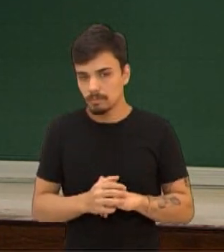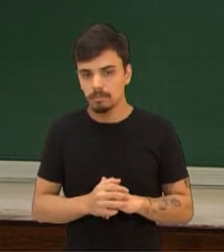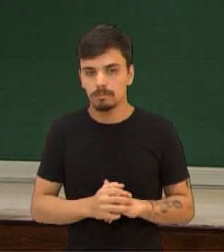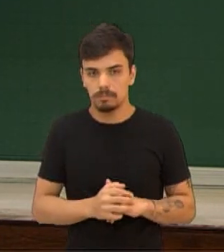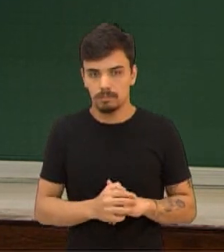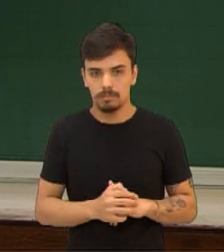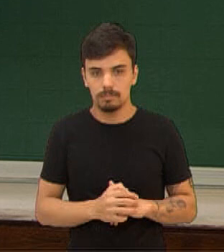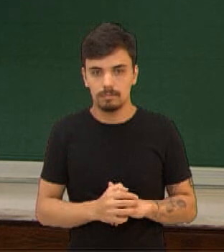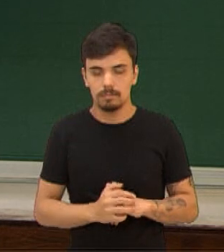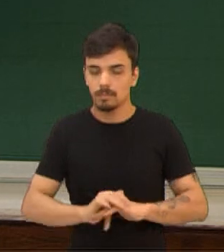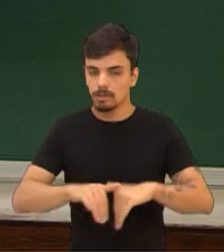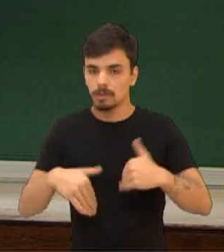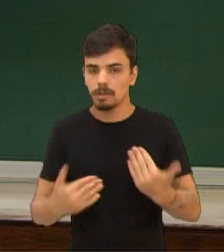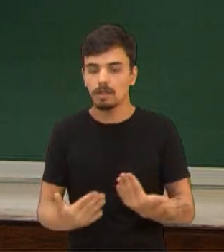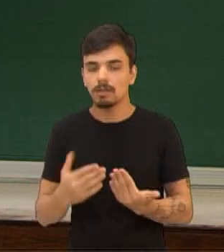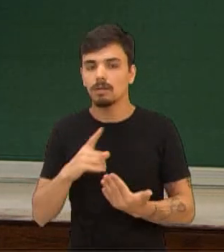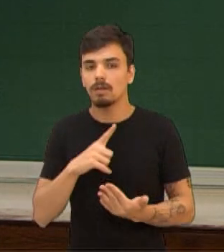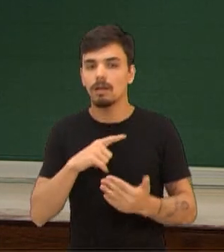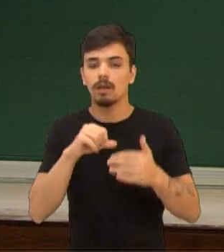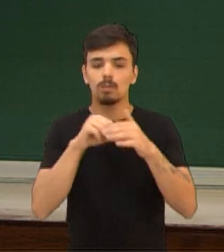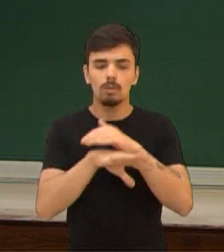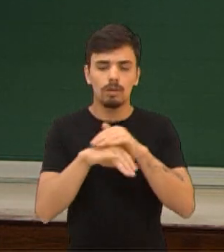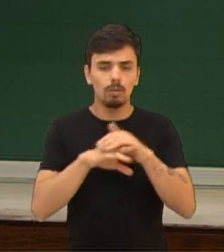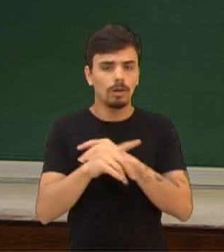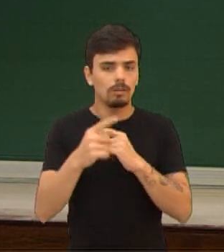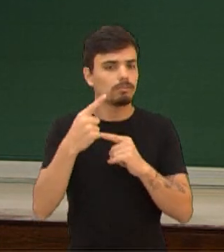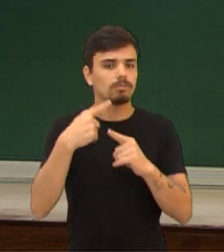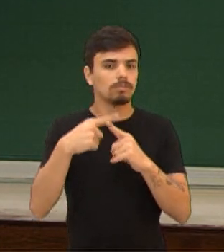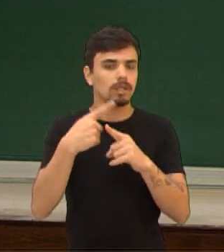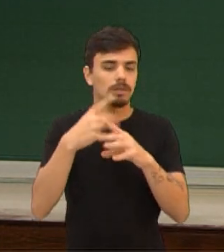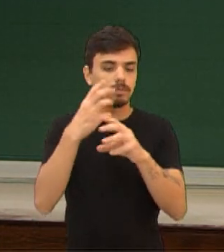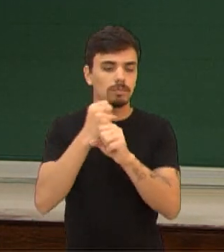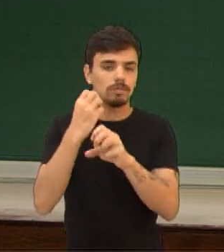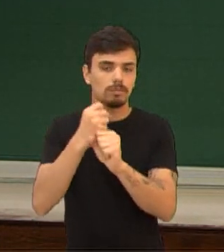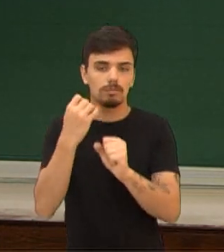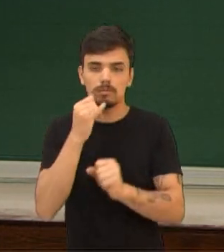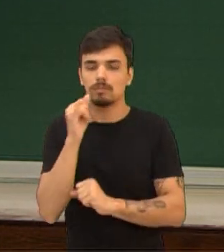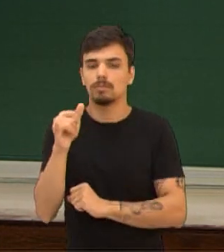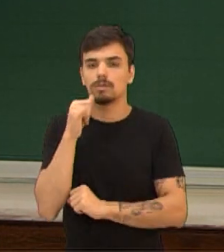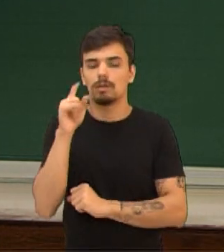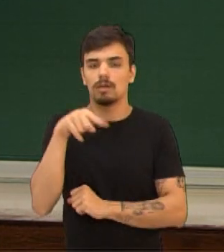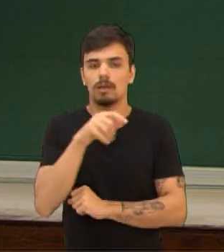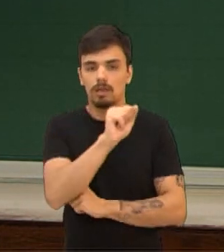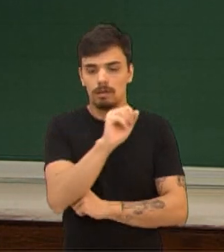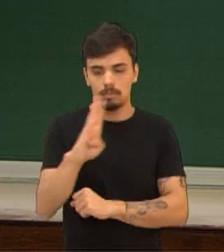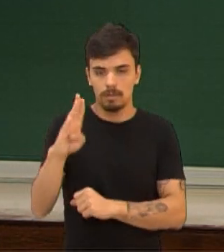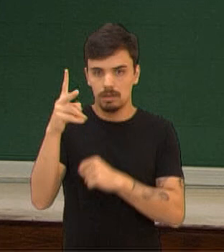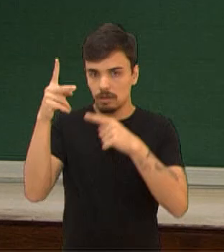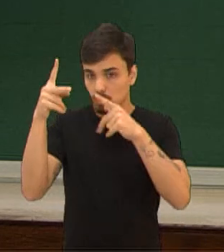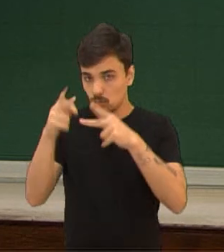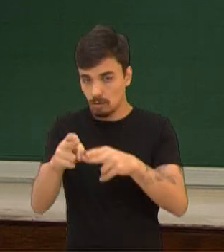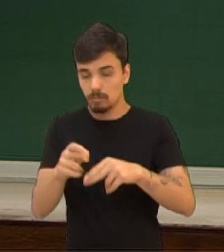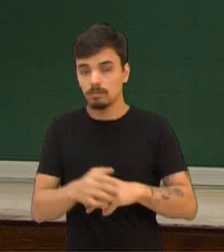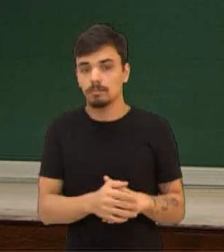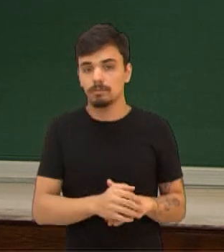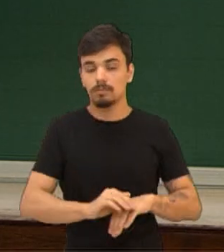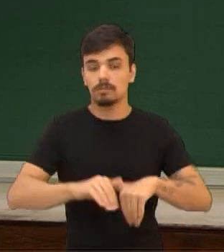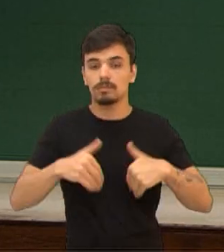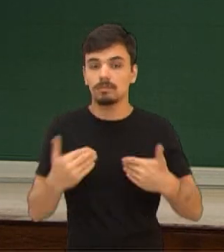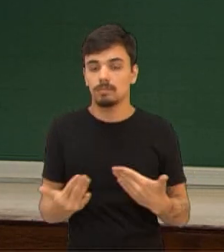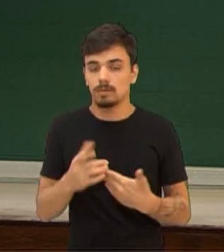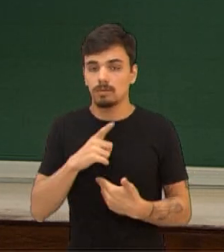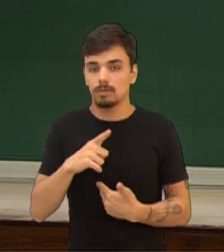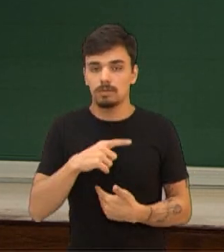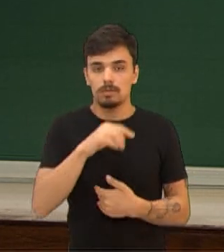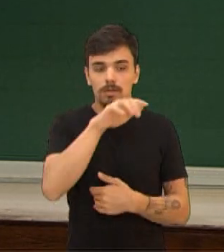Então, a gente vai ter um acúmulo de carga no ponto A e no ponto B que são iguais. Exatamente. Então, eu vou ter